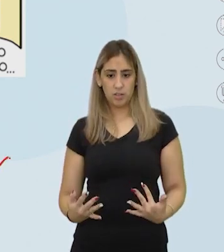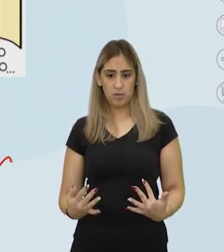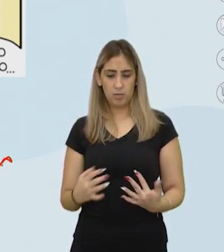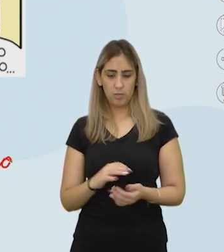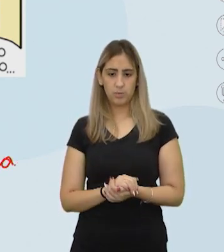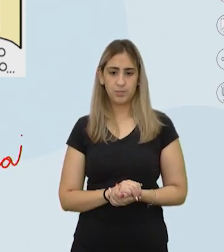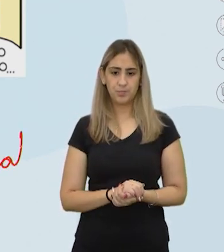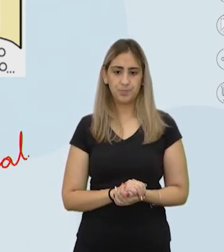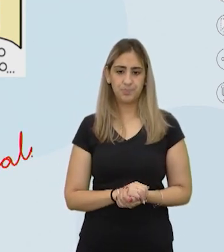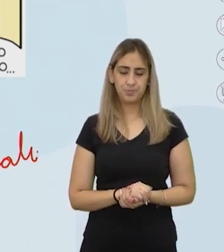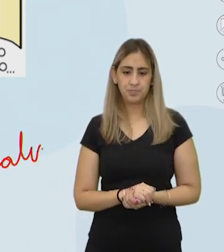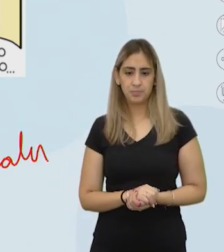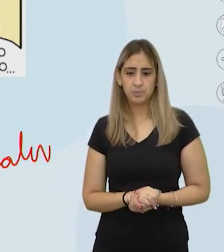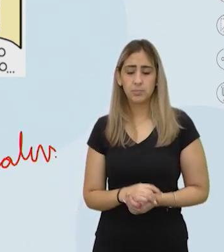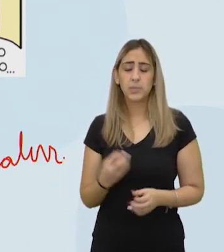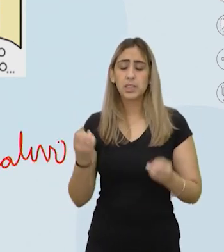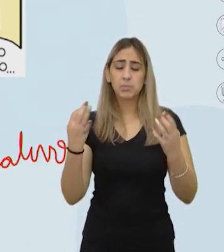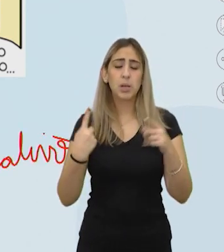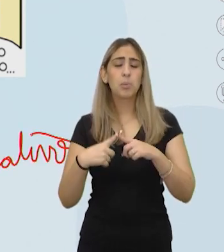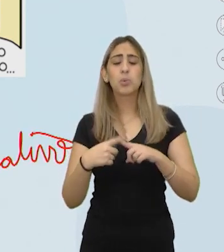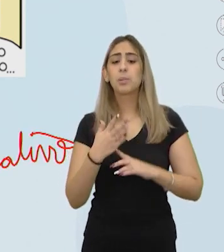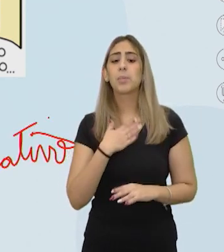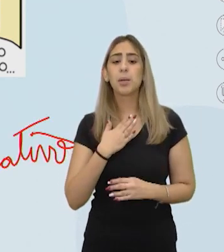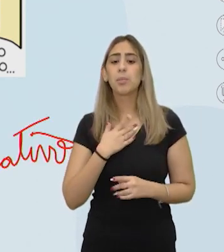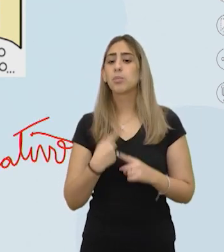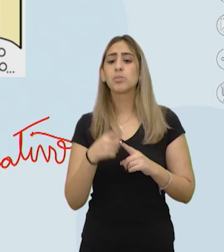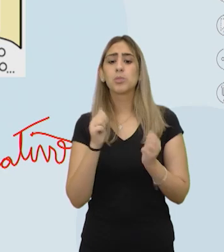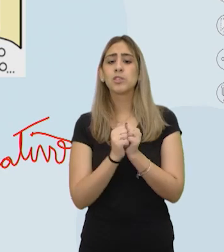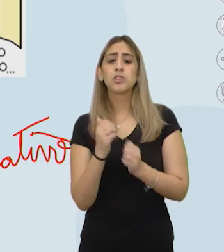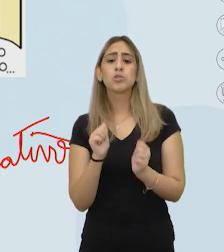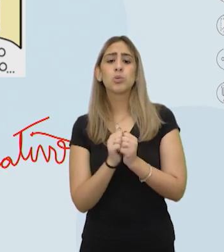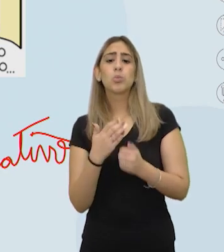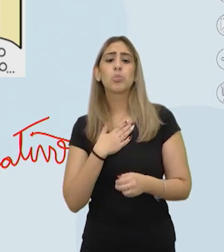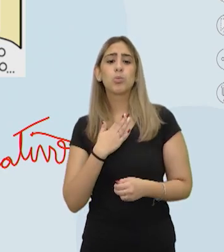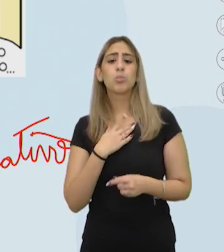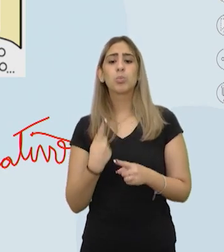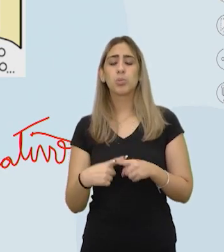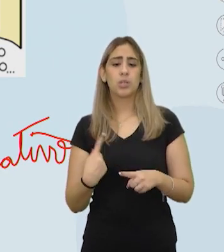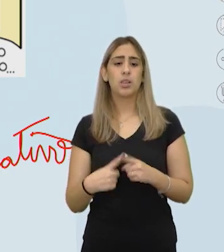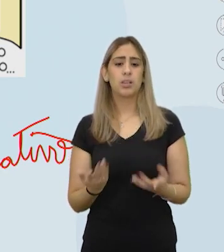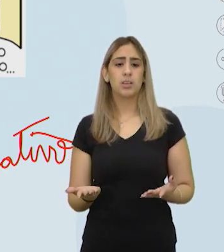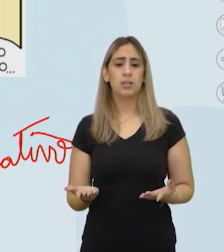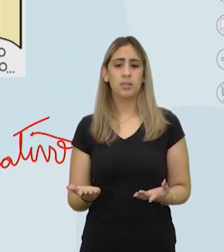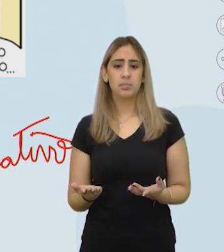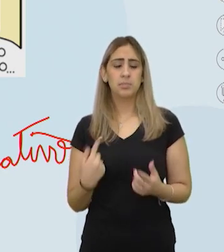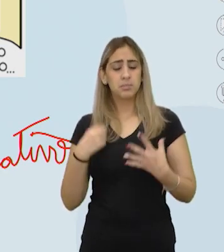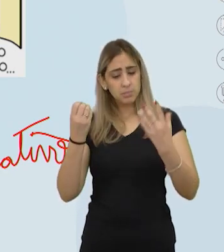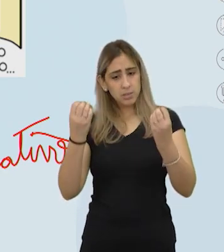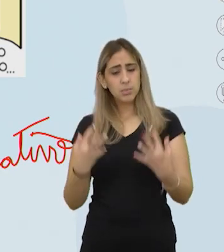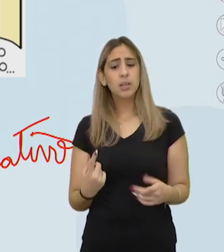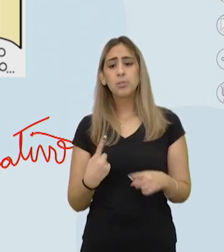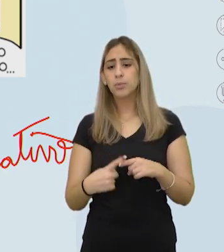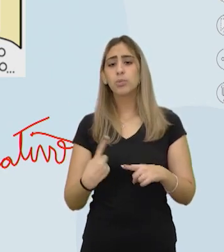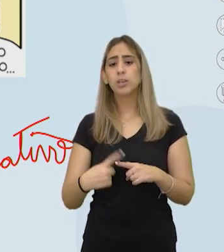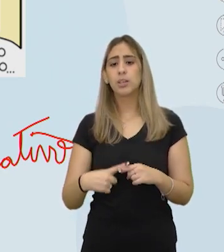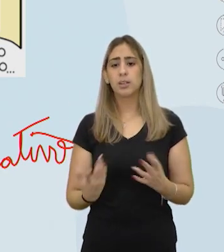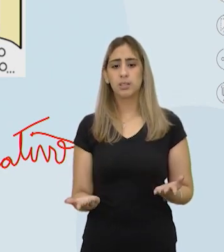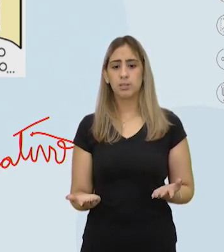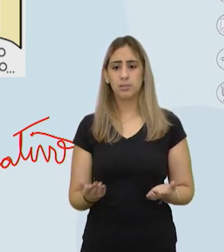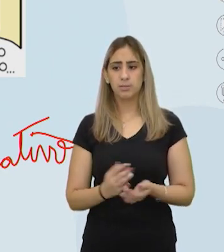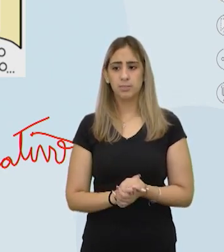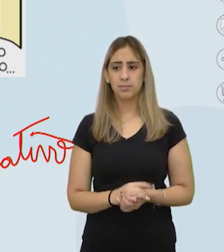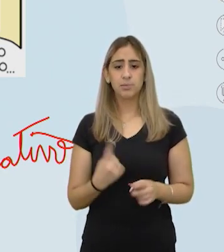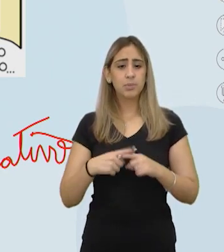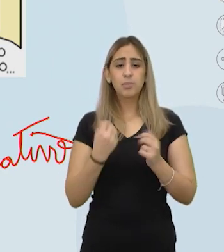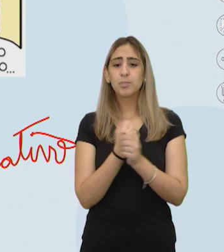explicativo. Ou seja, explica pra mim por que você não pode ficar comigo. Você disse que não pode ficar comigo, mas você não explica. Por que é impossível o